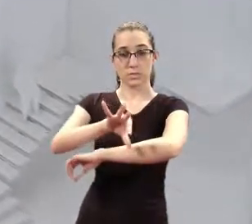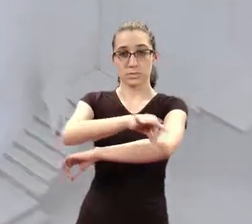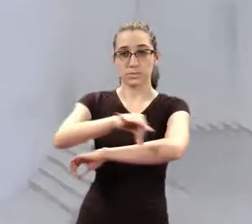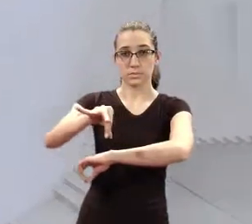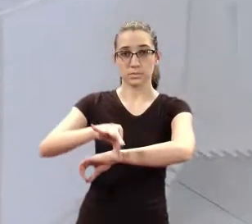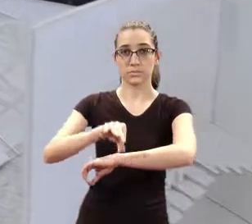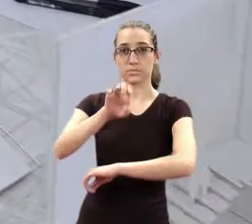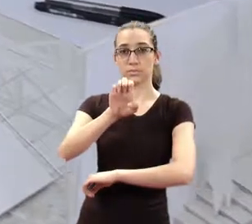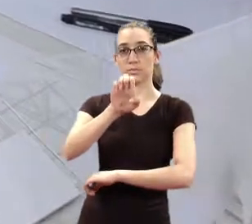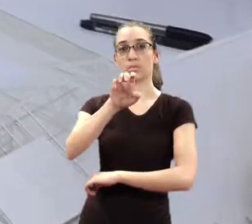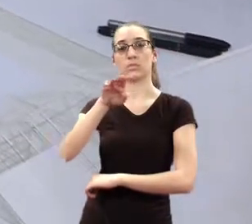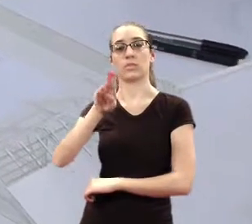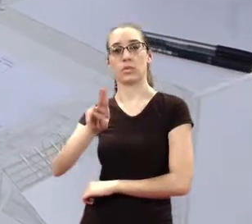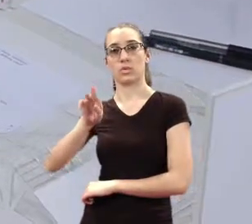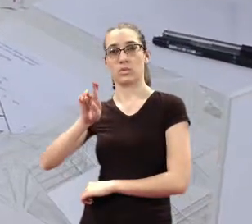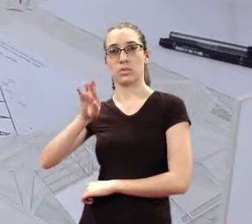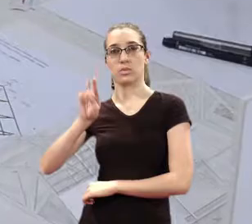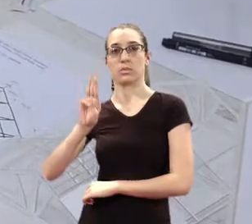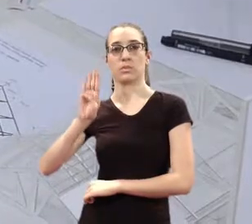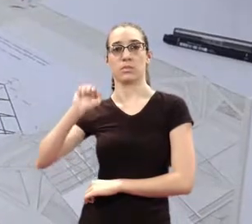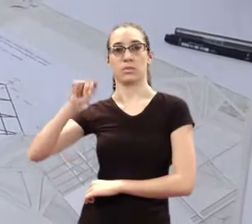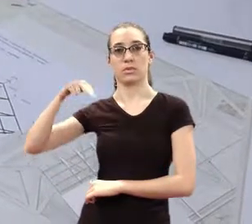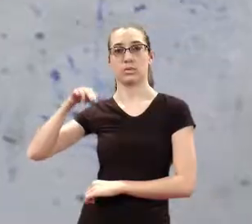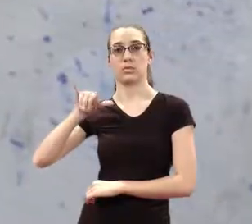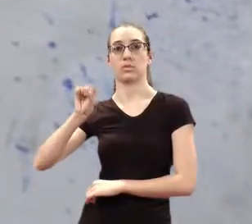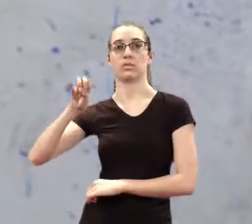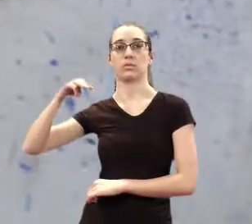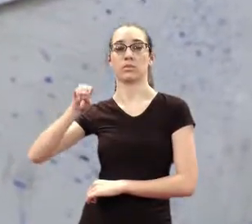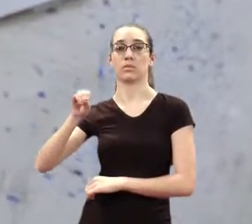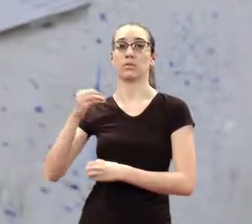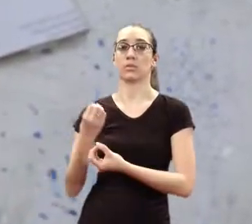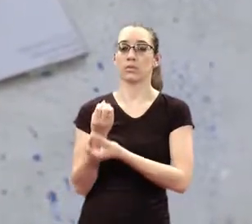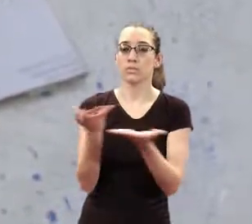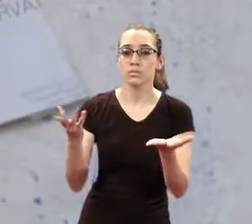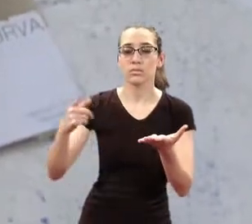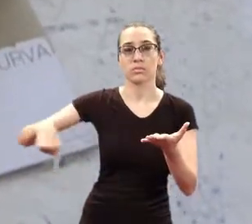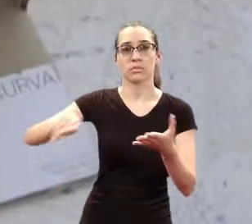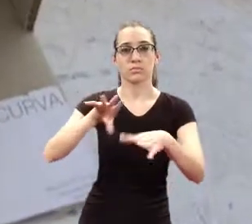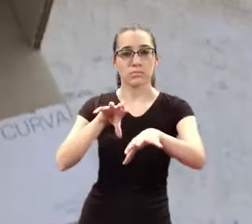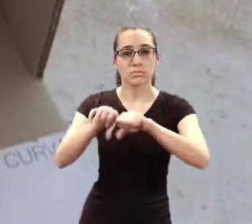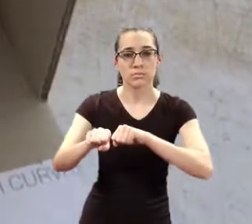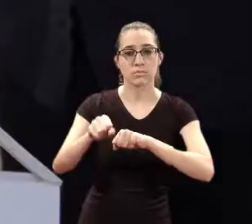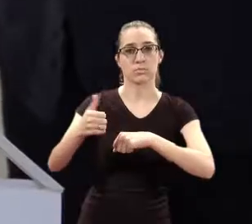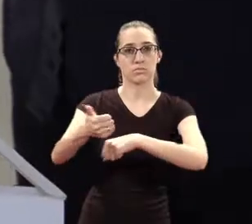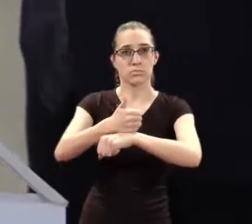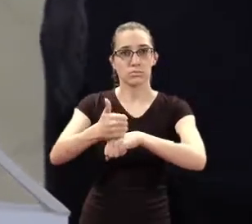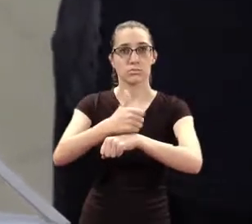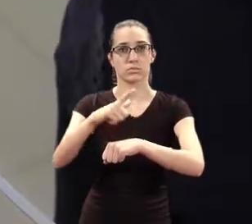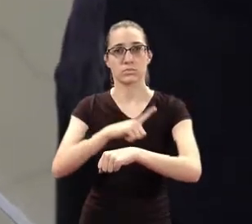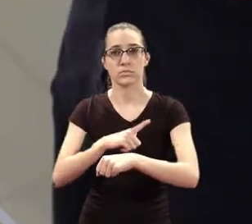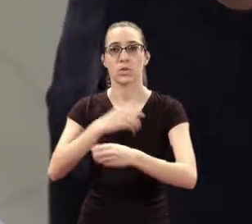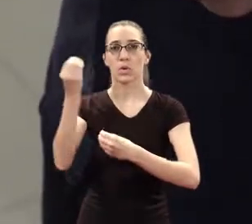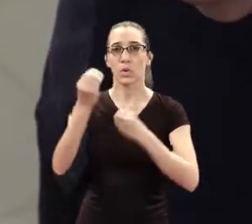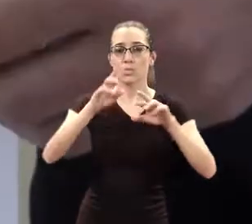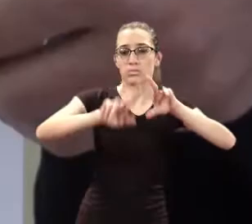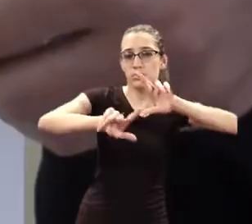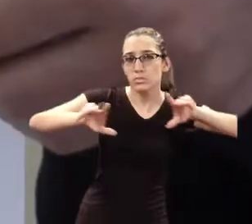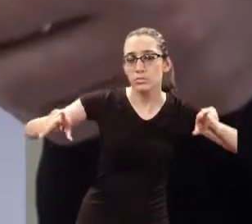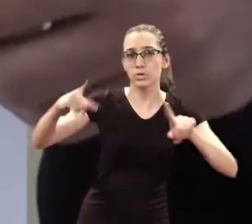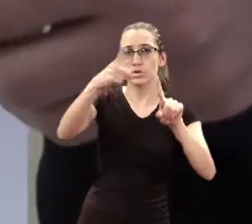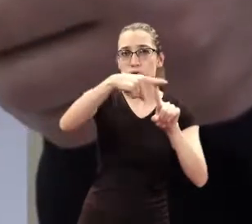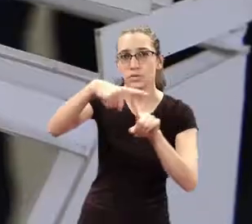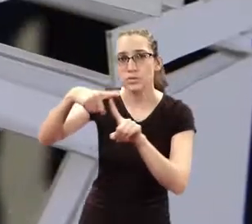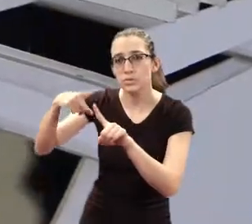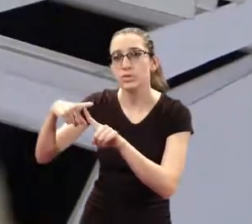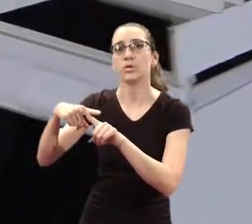O curso de Arquitetura e Urbanismo da Ulbra Torres forma profissionais capacitados para atuar em escalas de intervenção urbana e arquitetônica